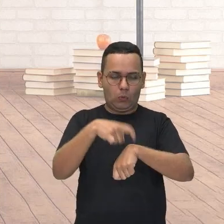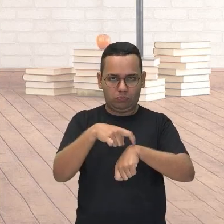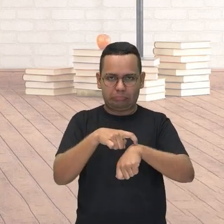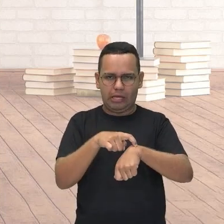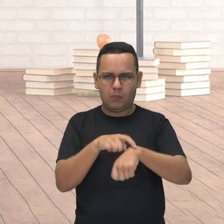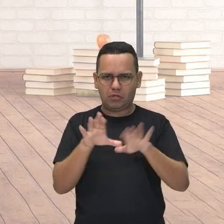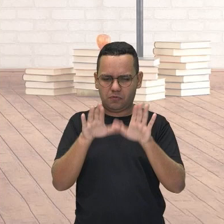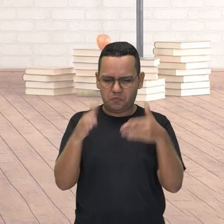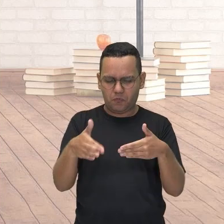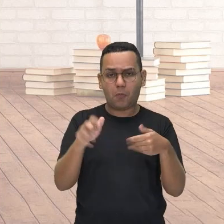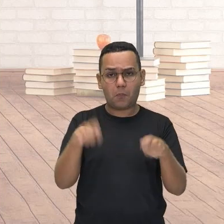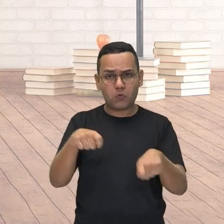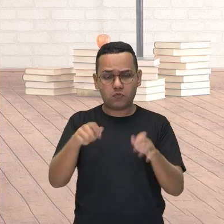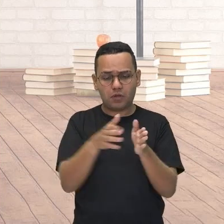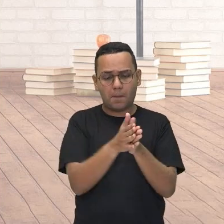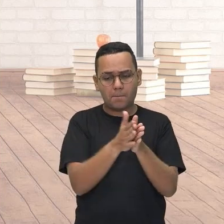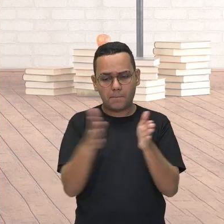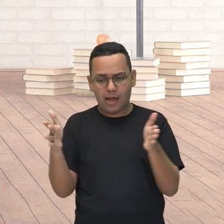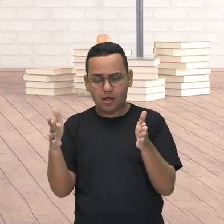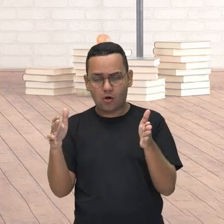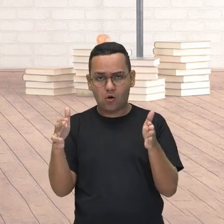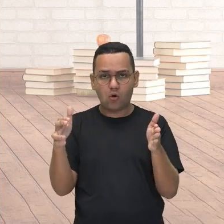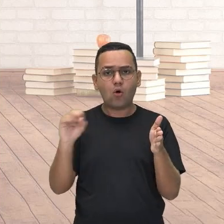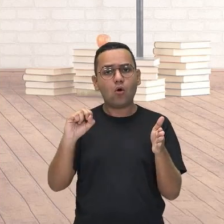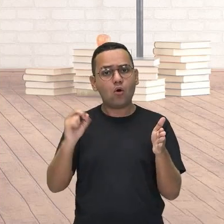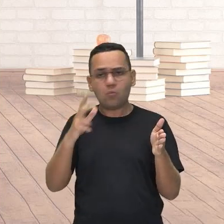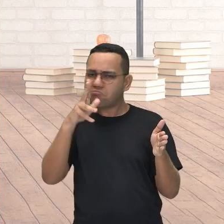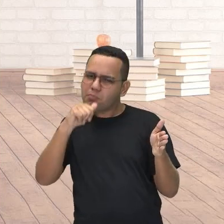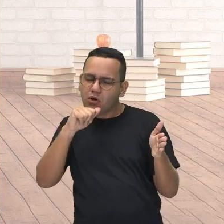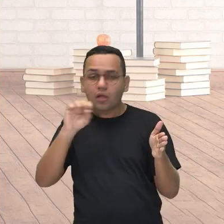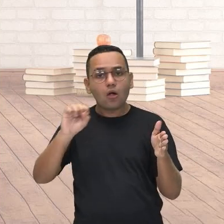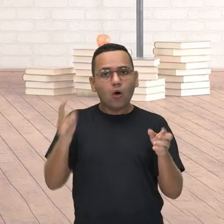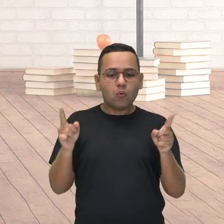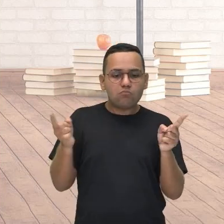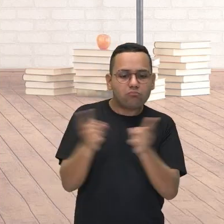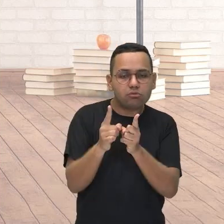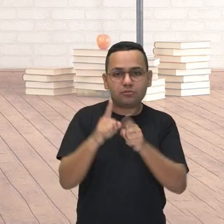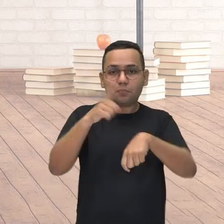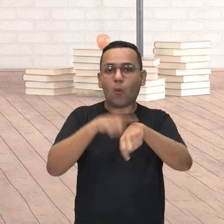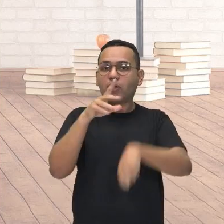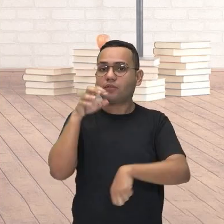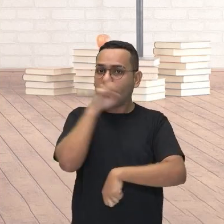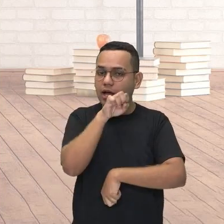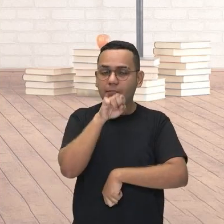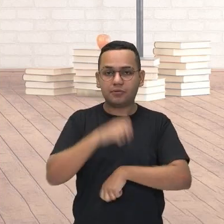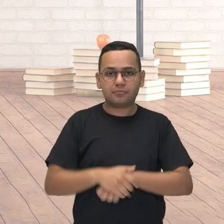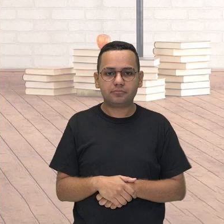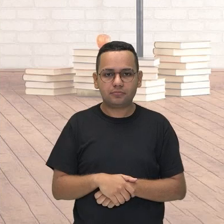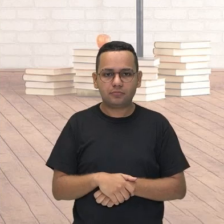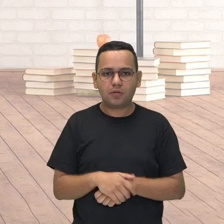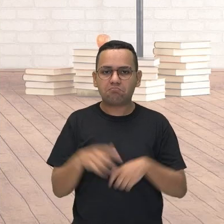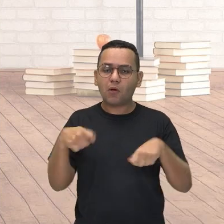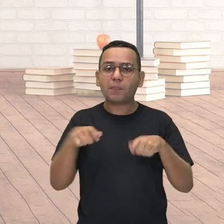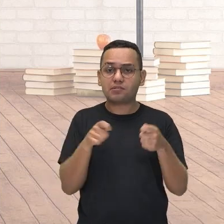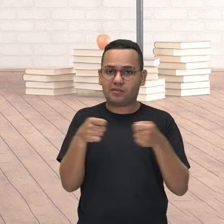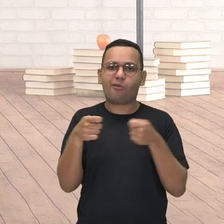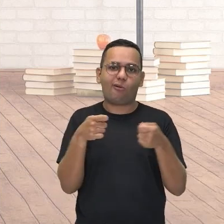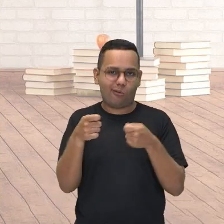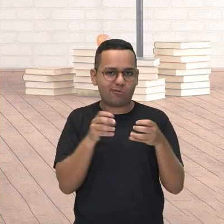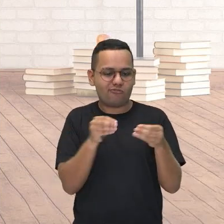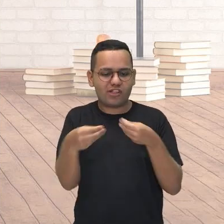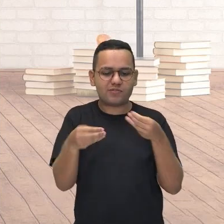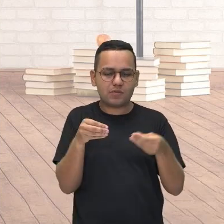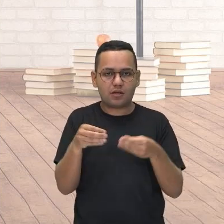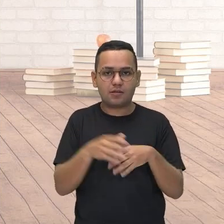De repente, você conseguiu um trabalho legal, você conseguiu juntar o seu dinheiro aí. Então, eu preciso ser flexível. Mas pensar em quanto vai custar o